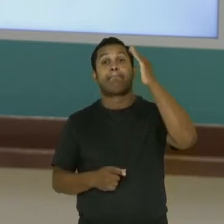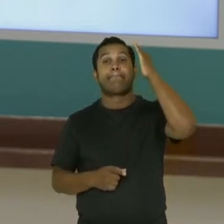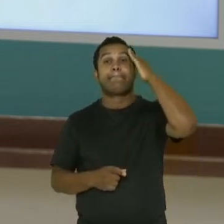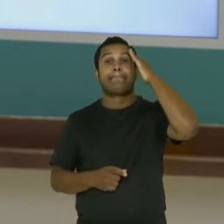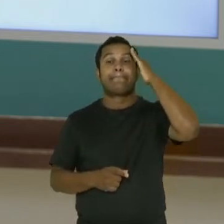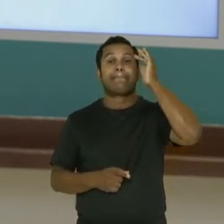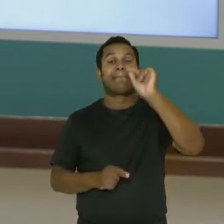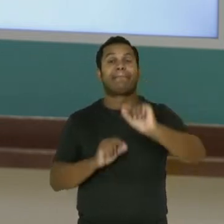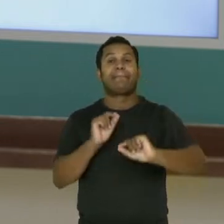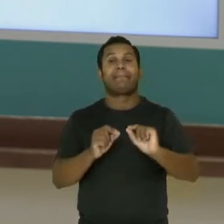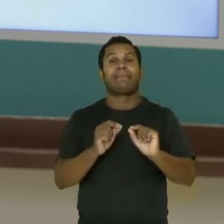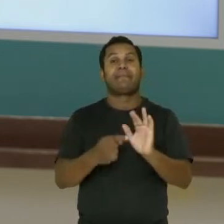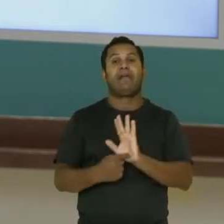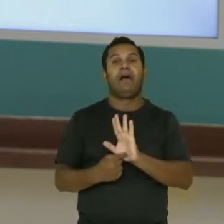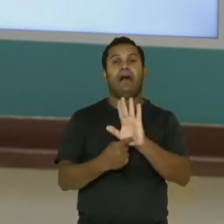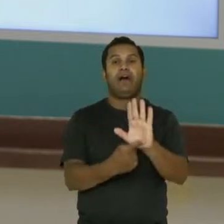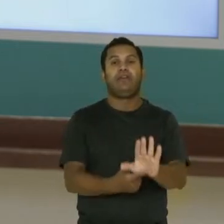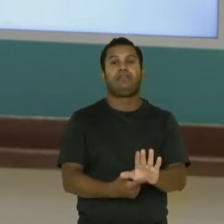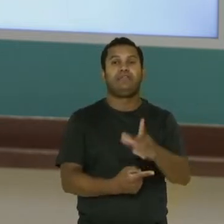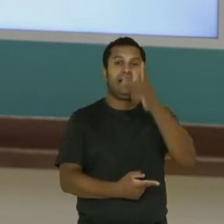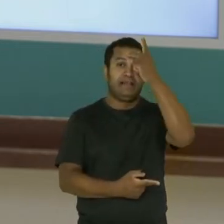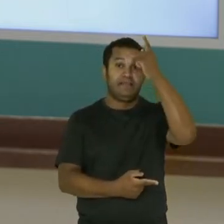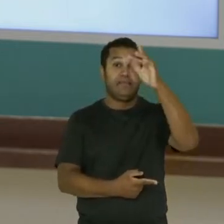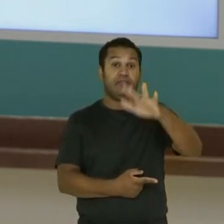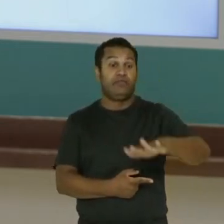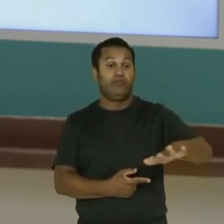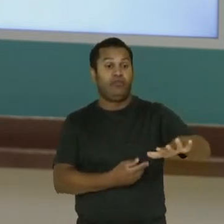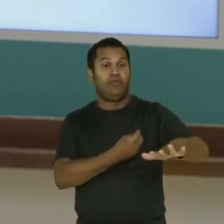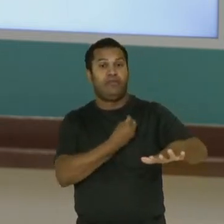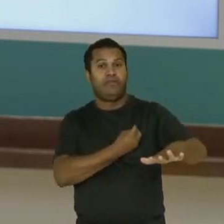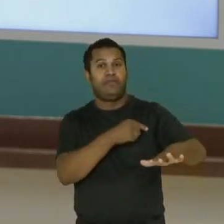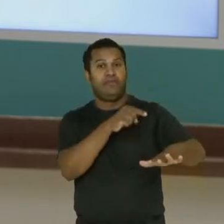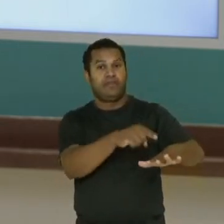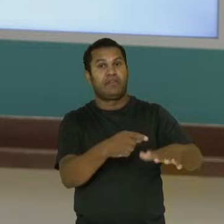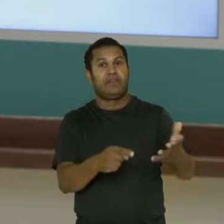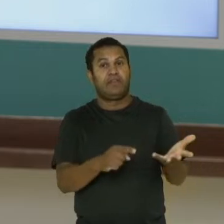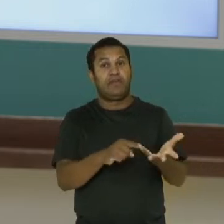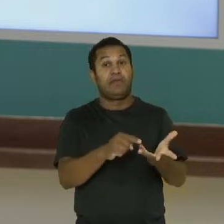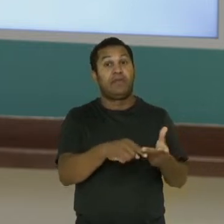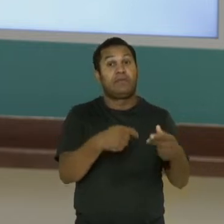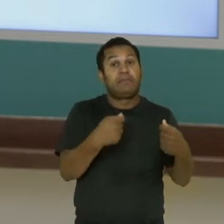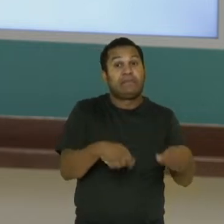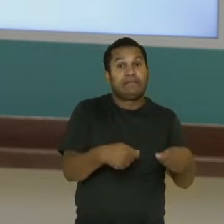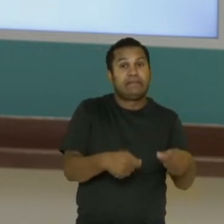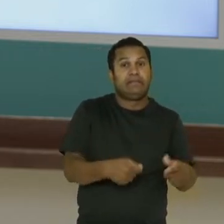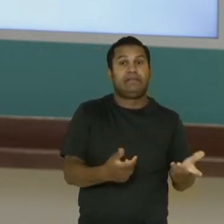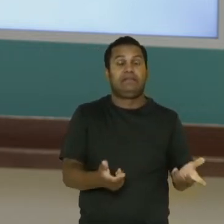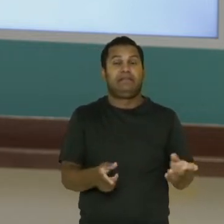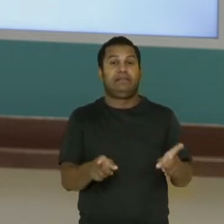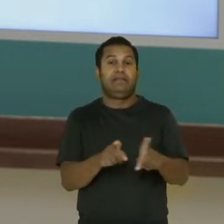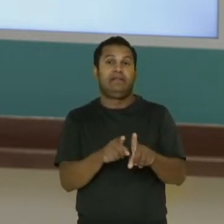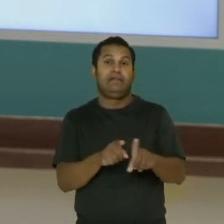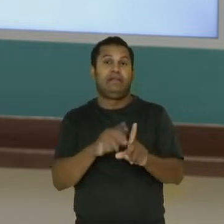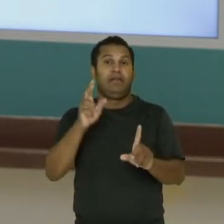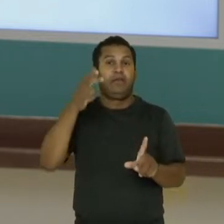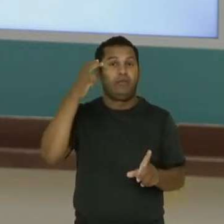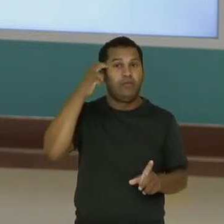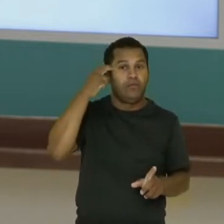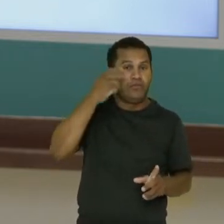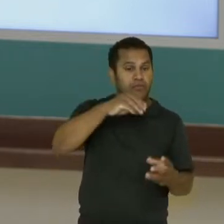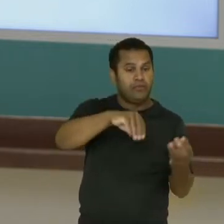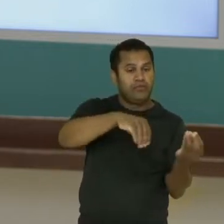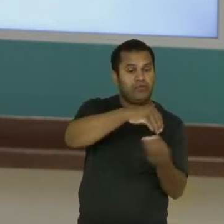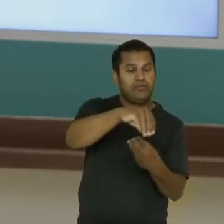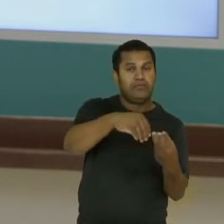que vivem nessas áreas, atender as suas necessidades, atender questões ali culturais que são diversificadas em